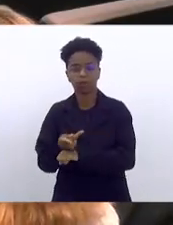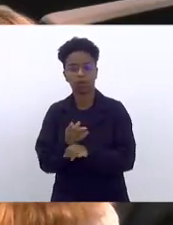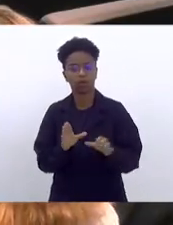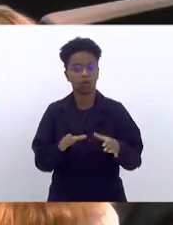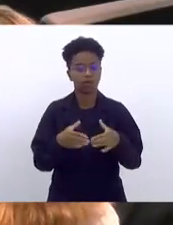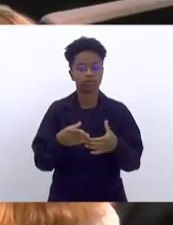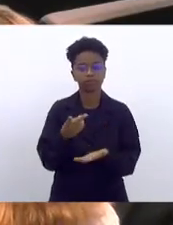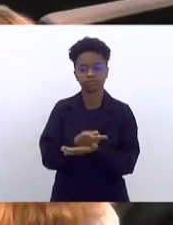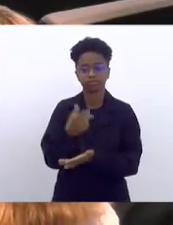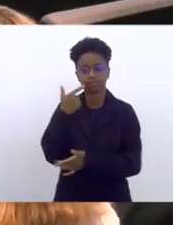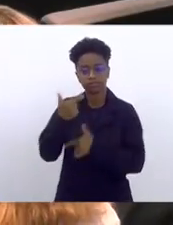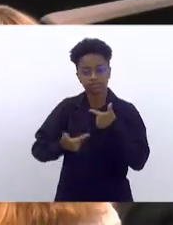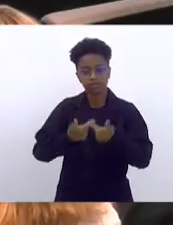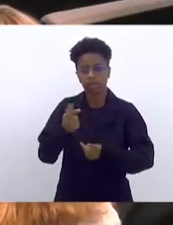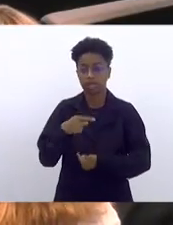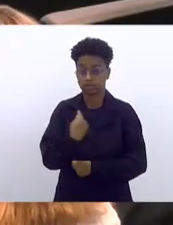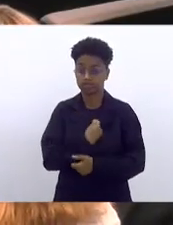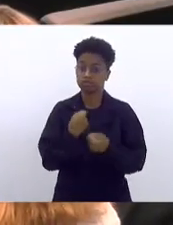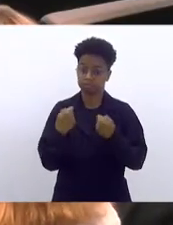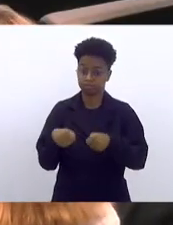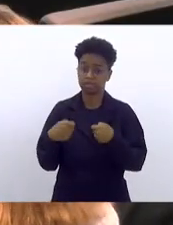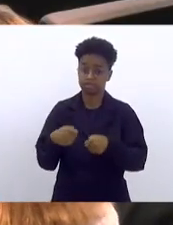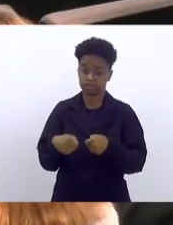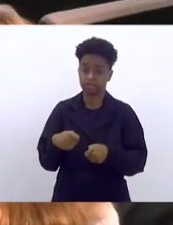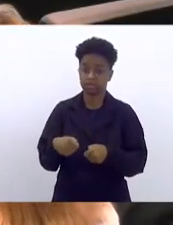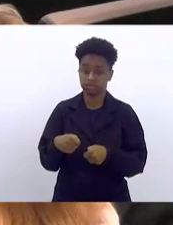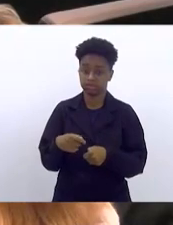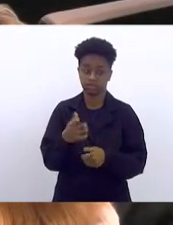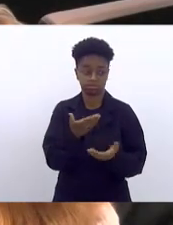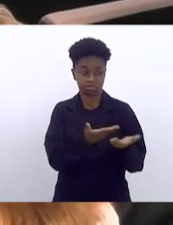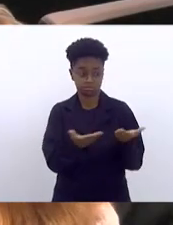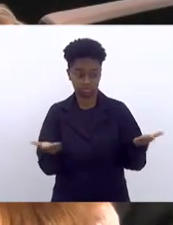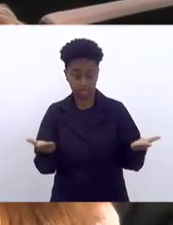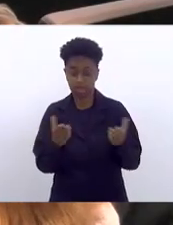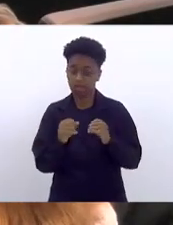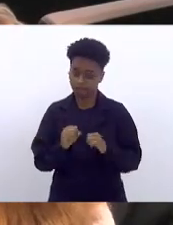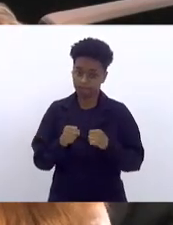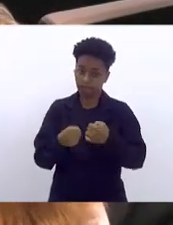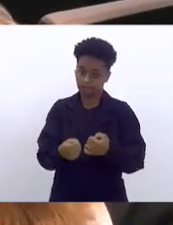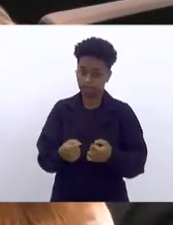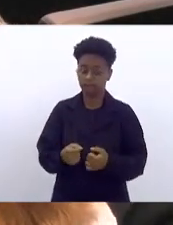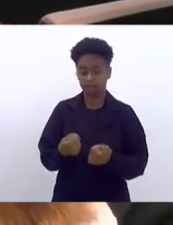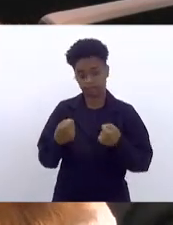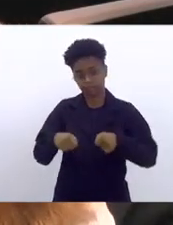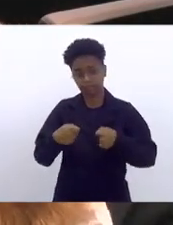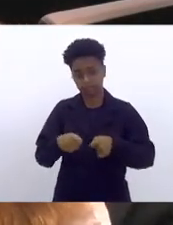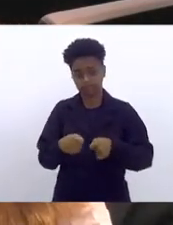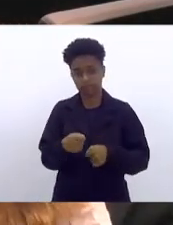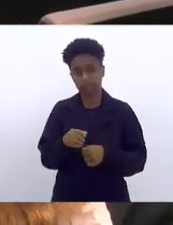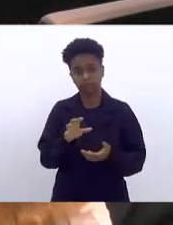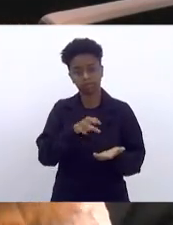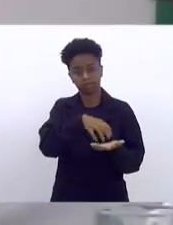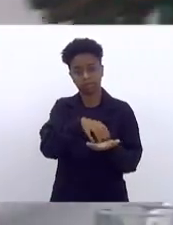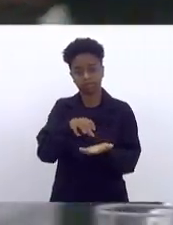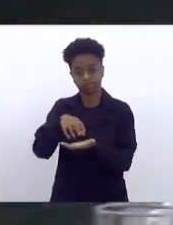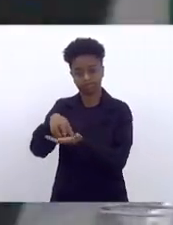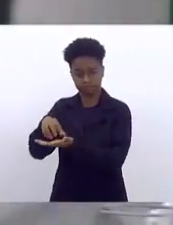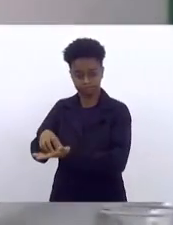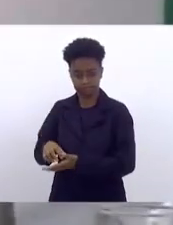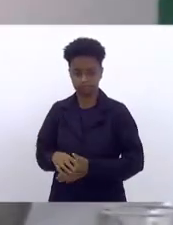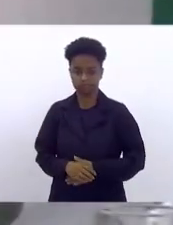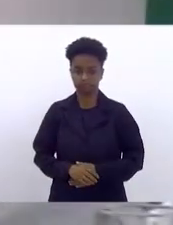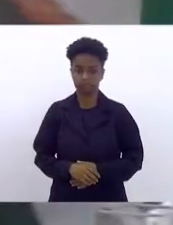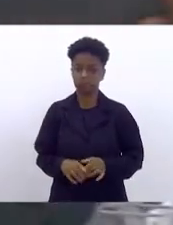trabalhar é isso que a gente precisa desses parlamentares que defendam cada setor e